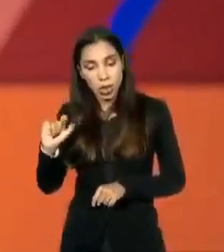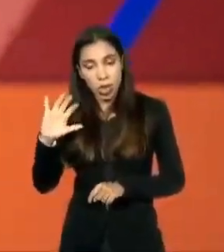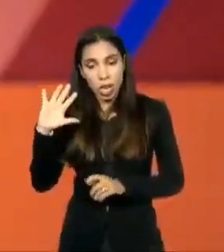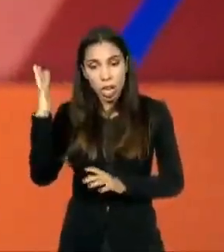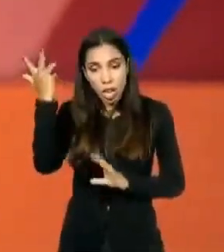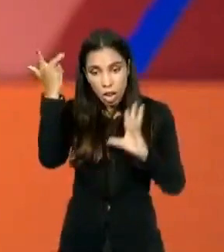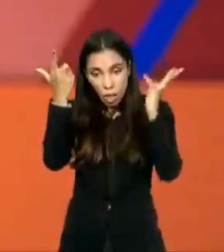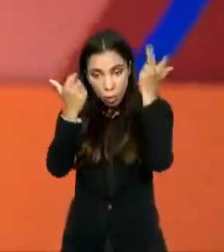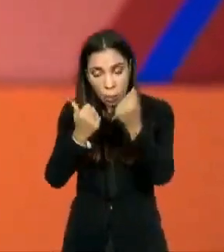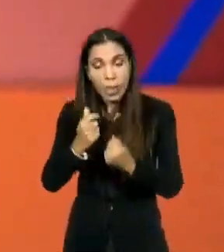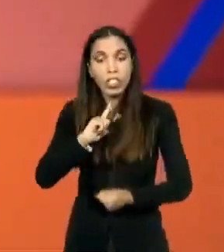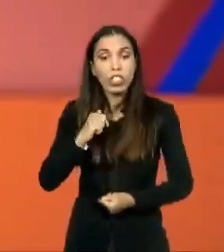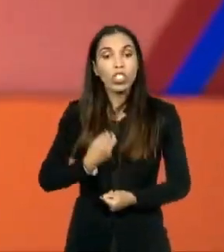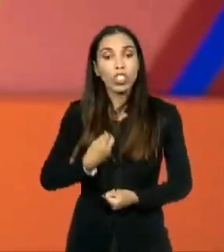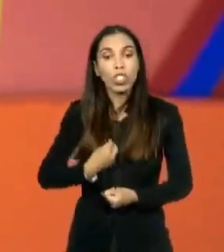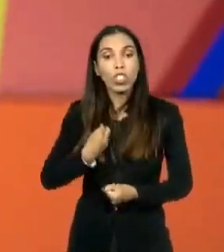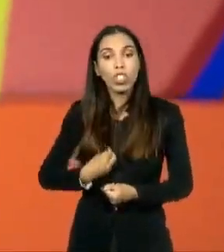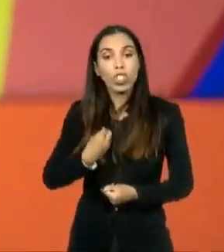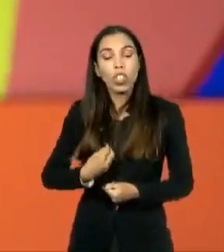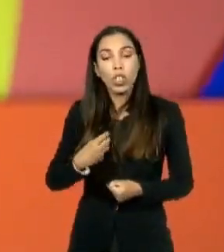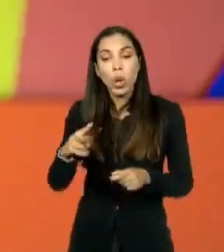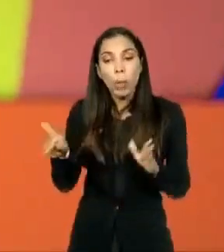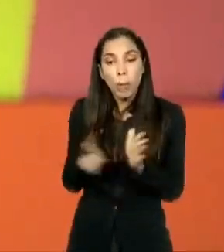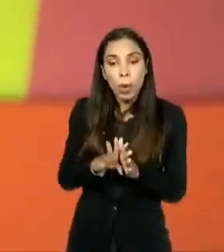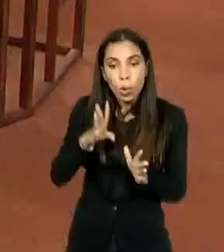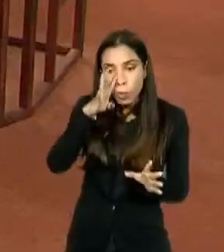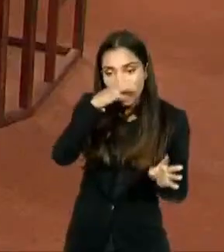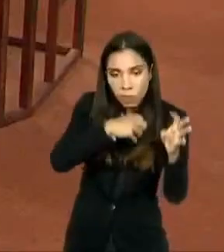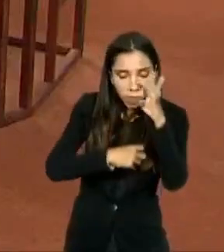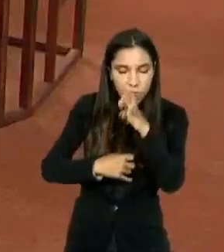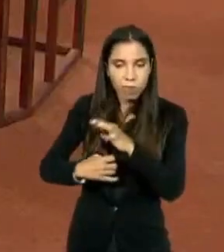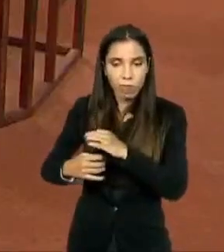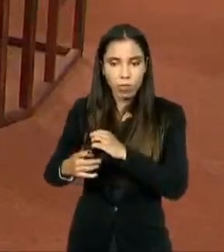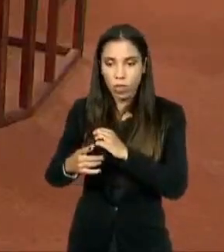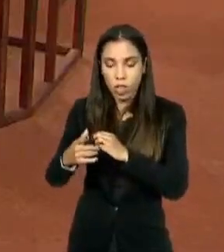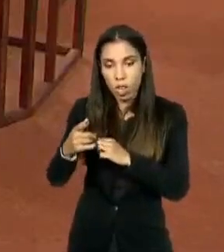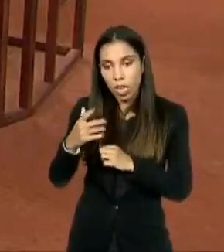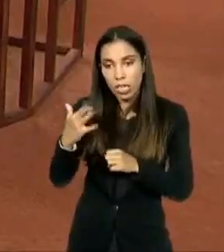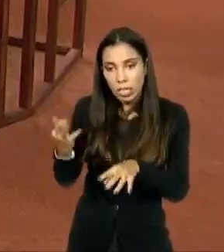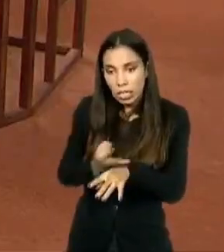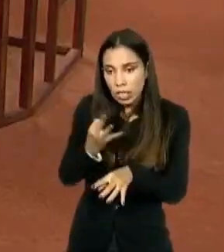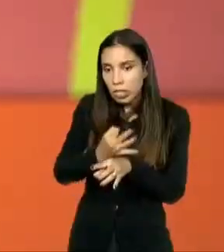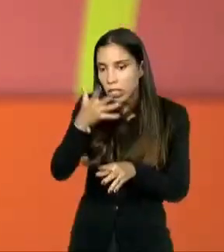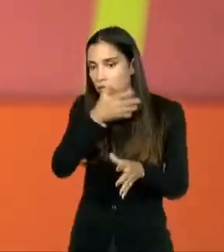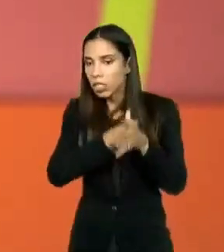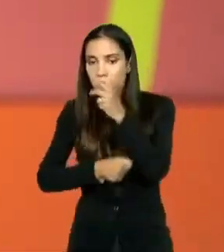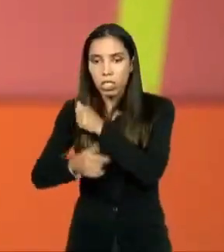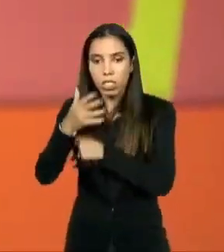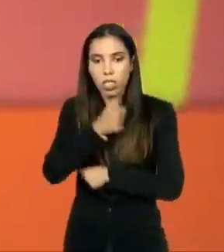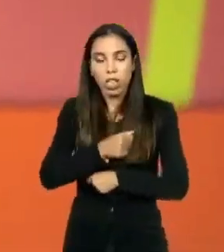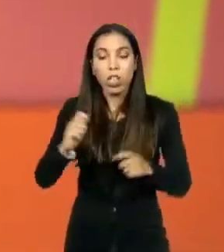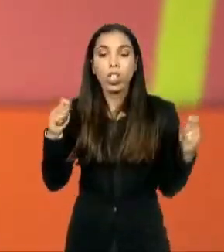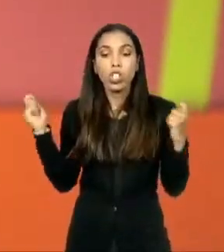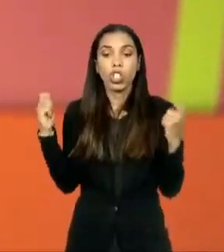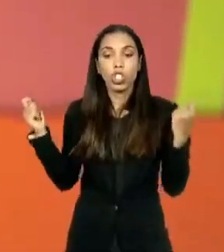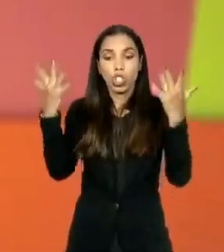que a gente fala é uma questão de sobrevivência, né? O não retorno, que a gente tanto fala. Eu estou com um